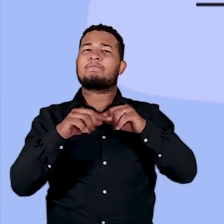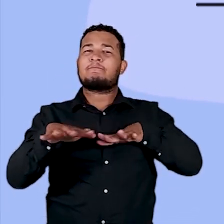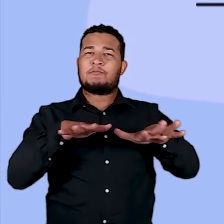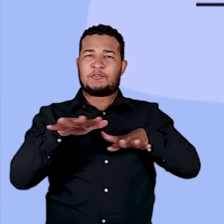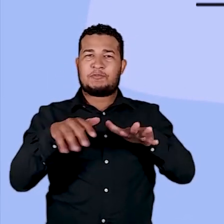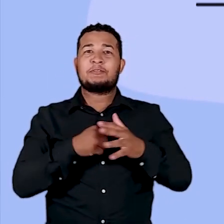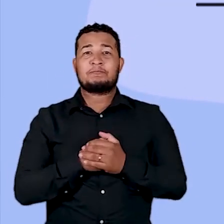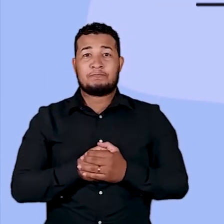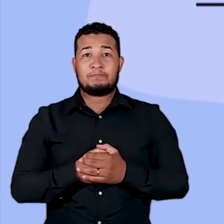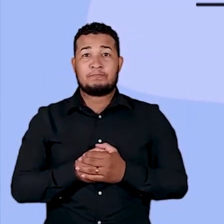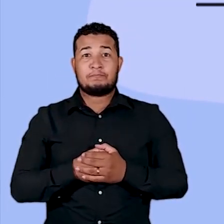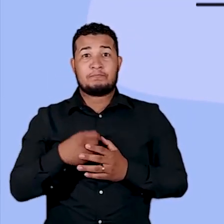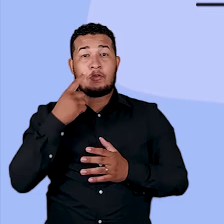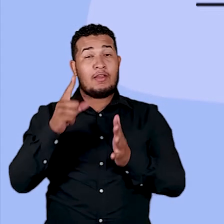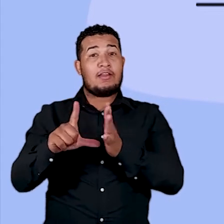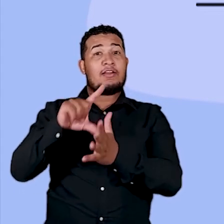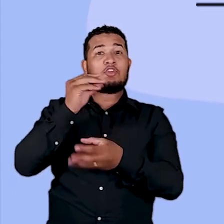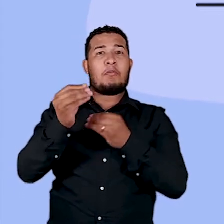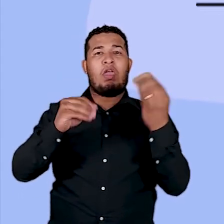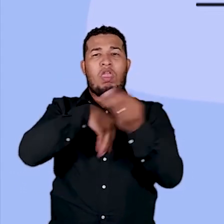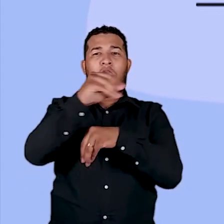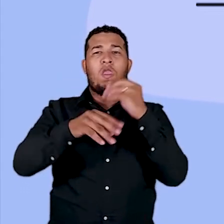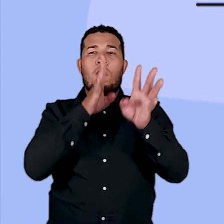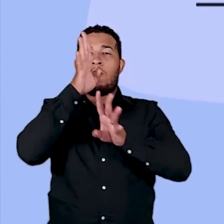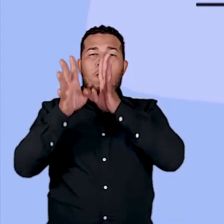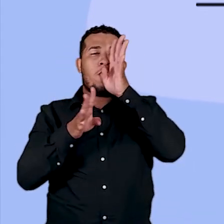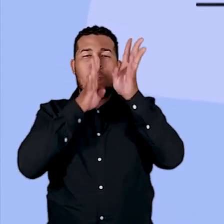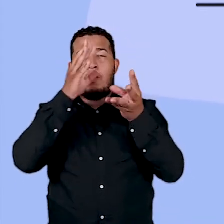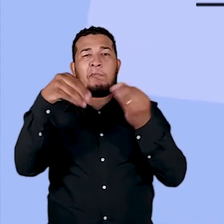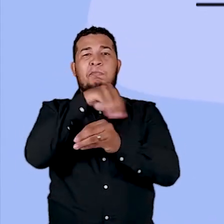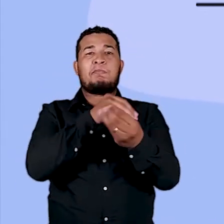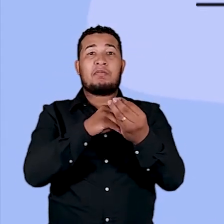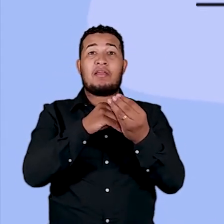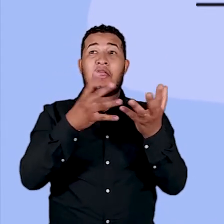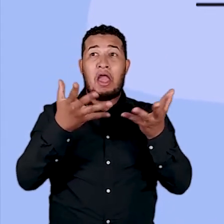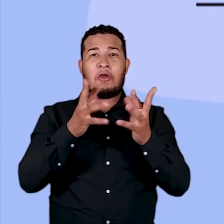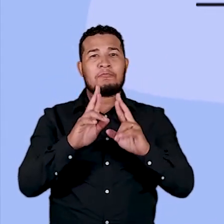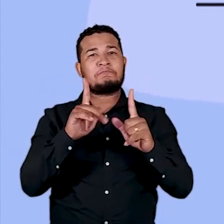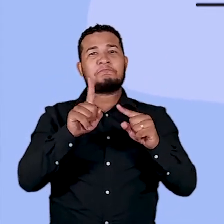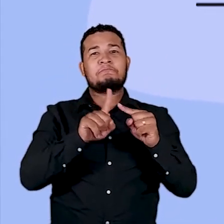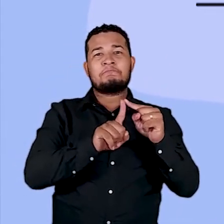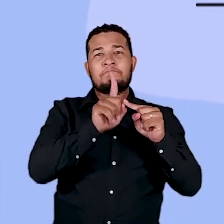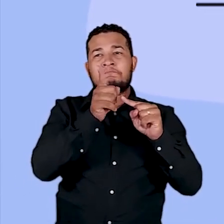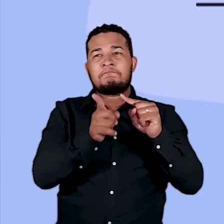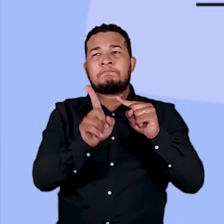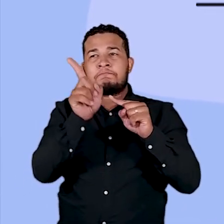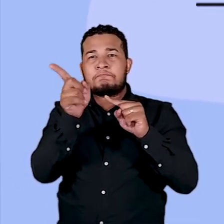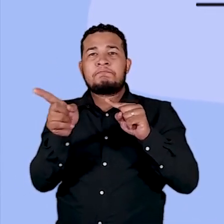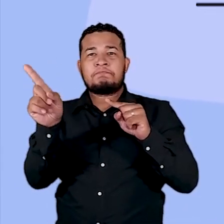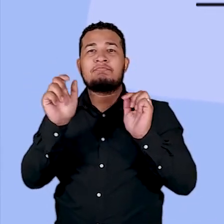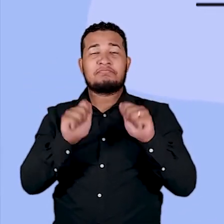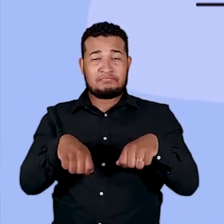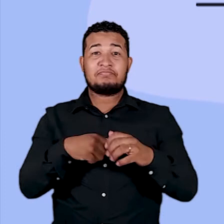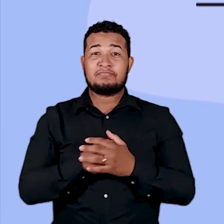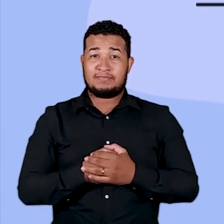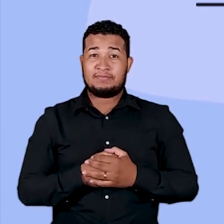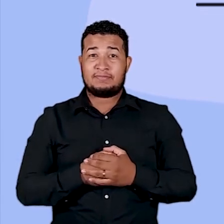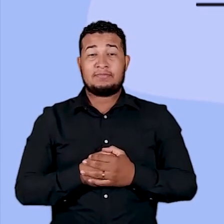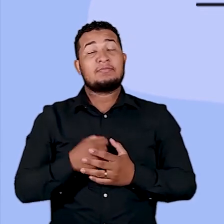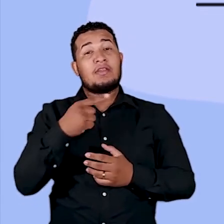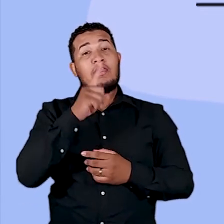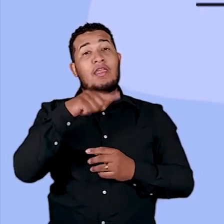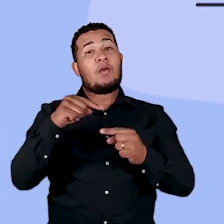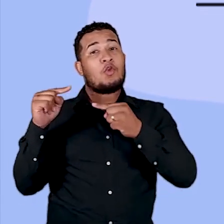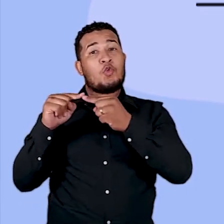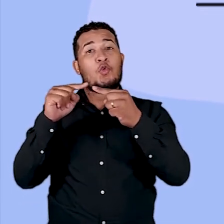organizado o nosso movimento. Aqui atrás, olha como é que era a bagunça aqui só, e agora a gente já consegue aí uma coisa mais organizadinha.